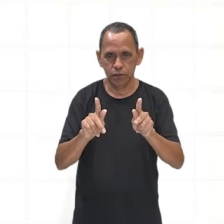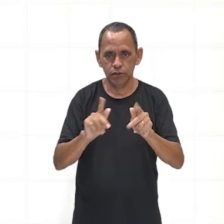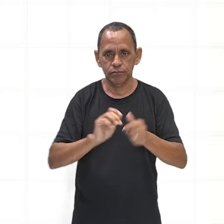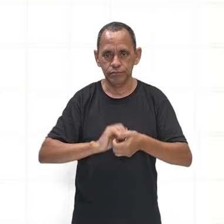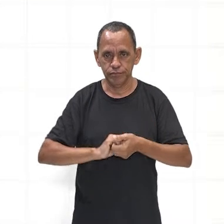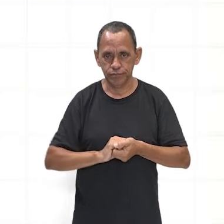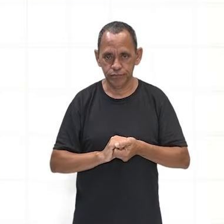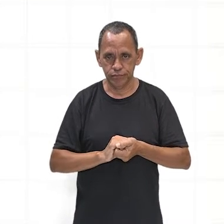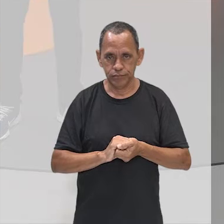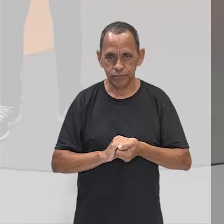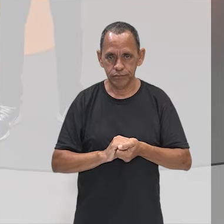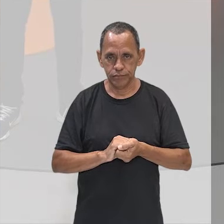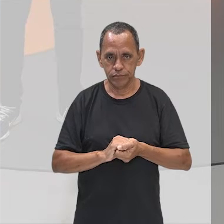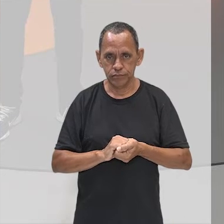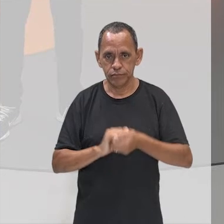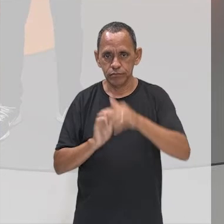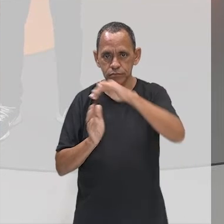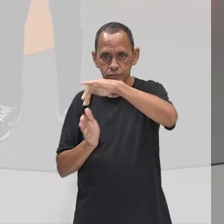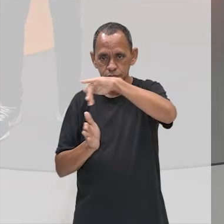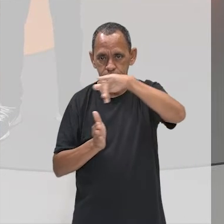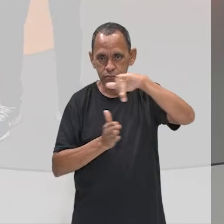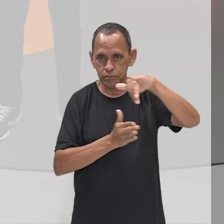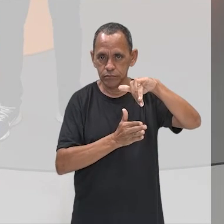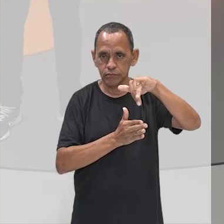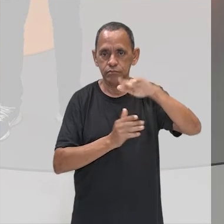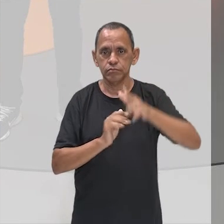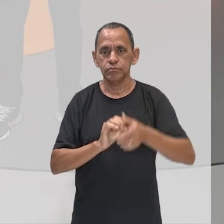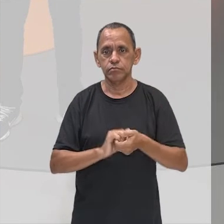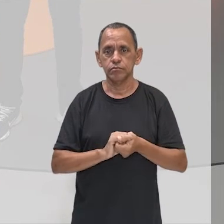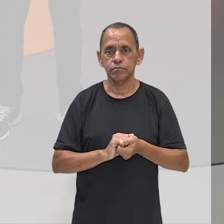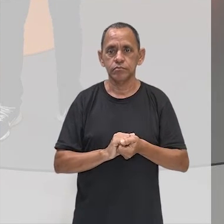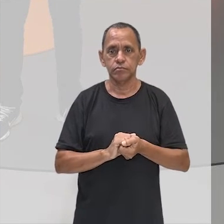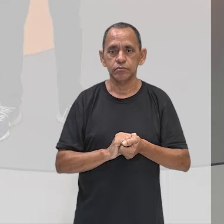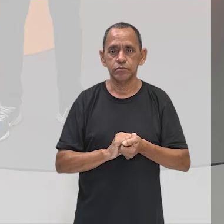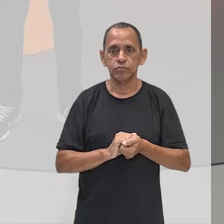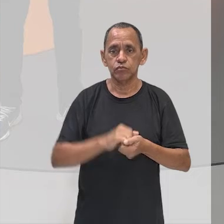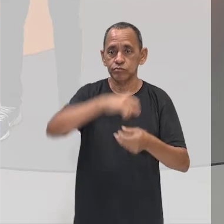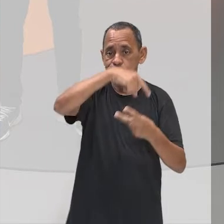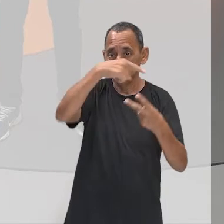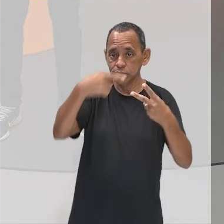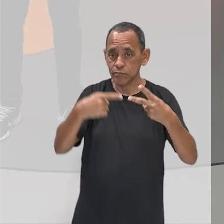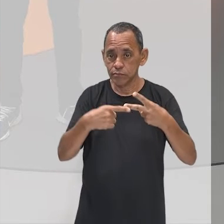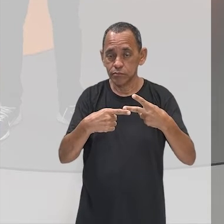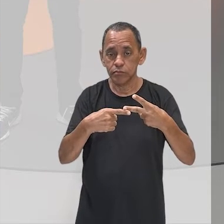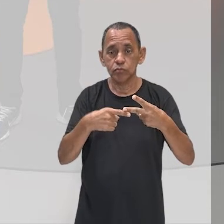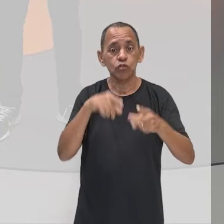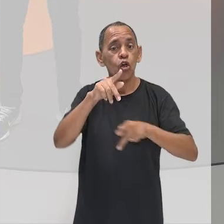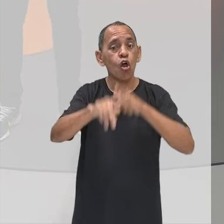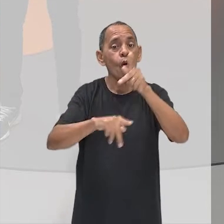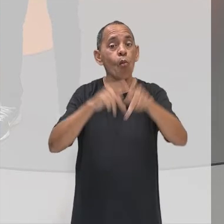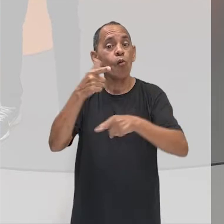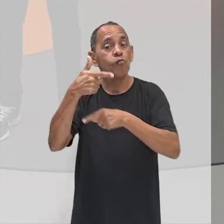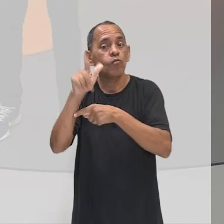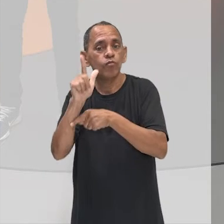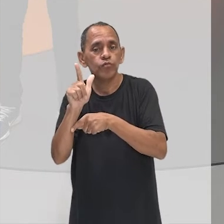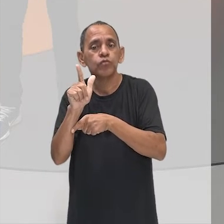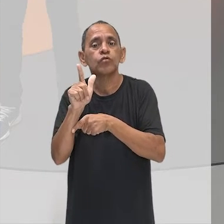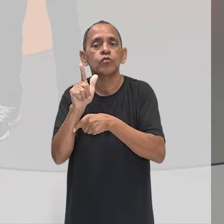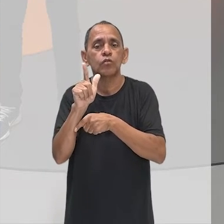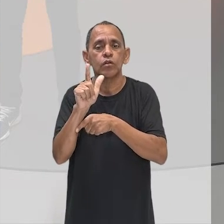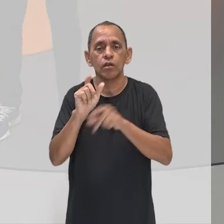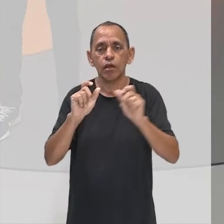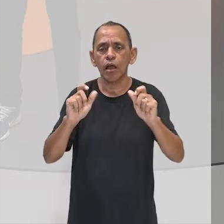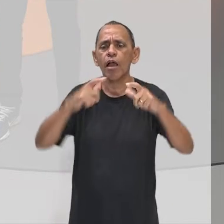a civilização maia. Agora, galera, a gente vai falar de uma outra civilização que também ocupou essa região.